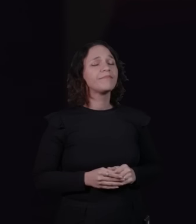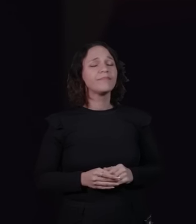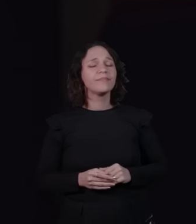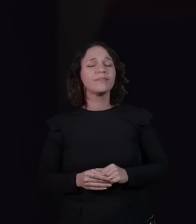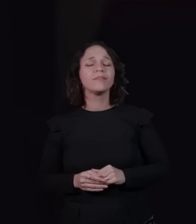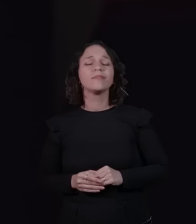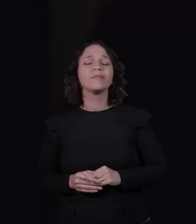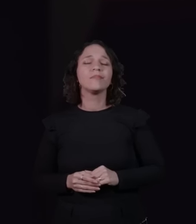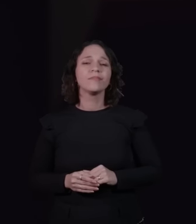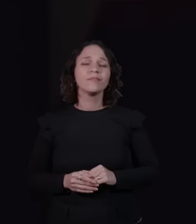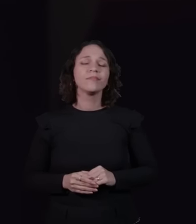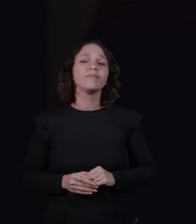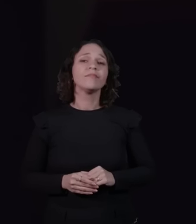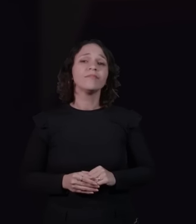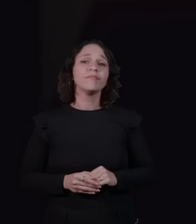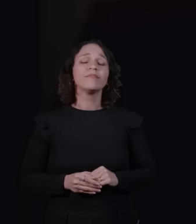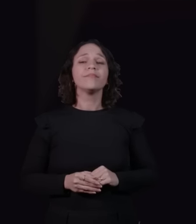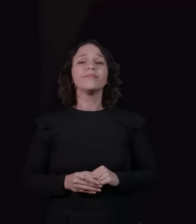Que jamais haja